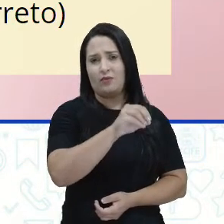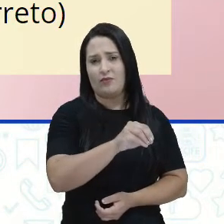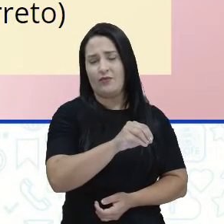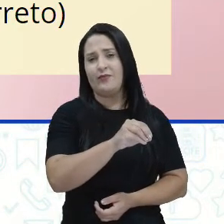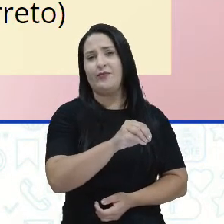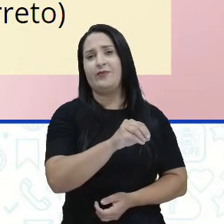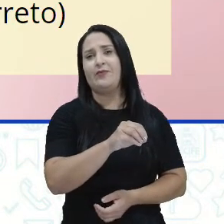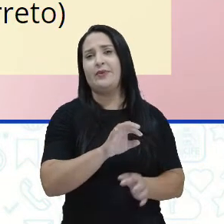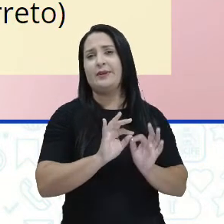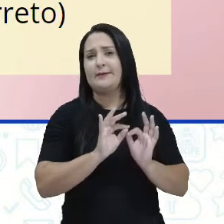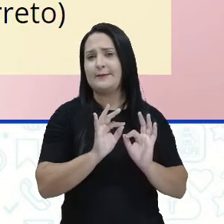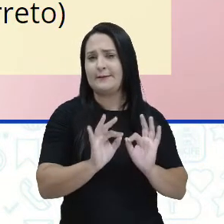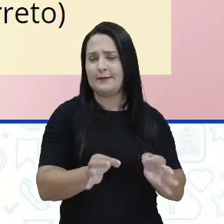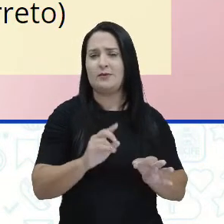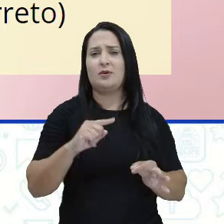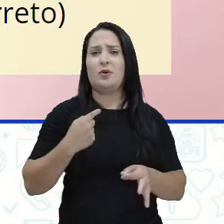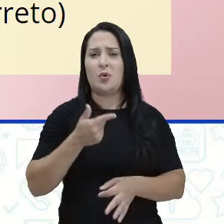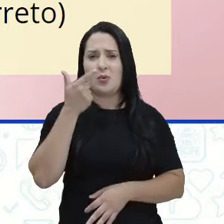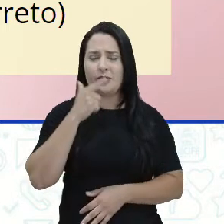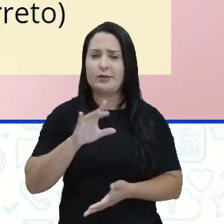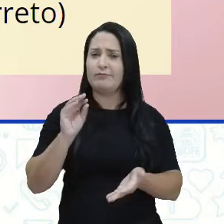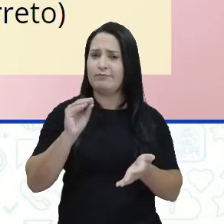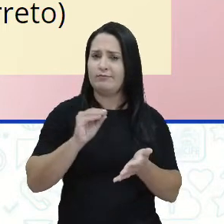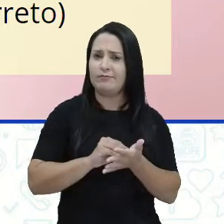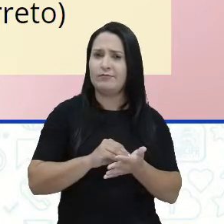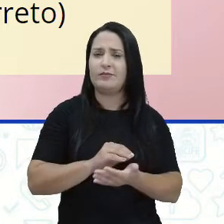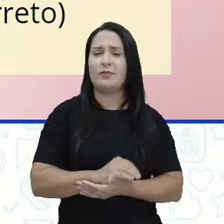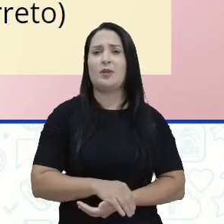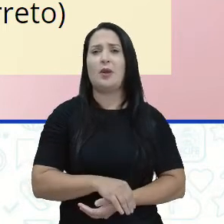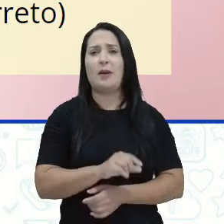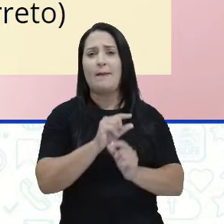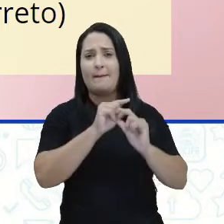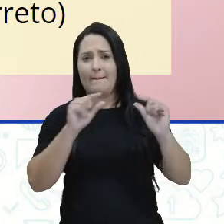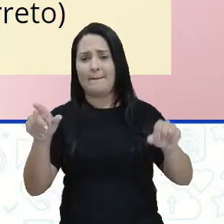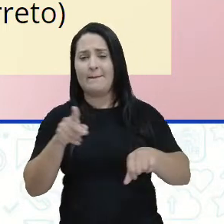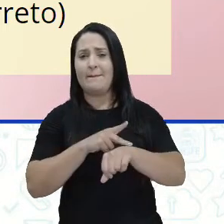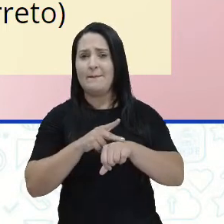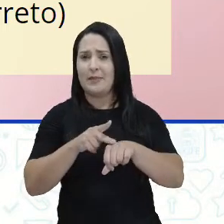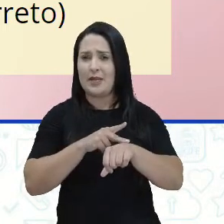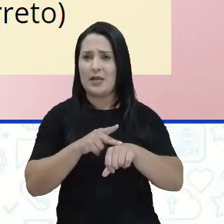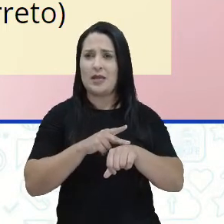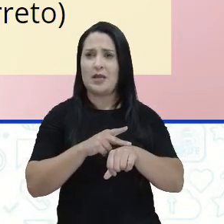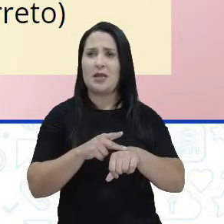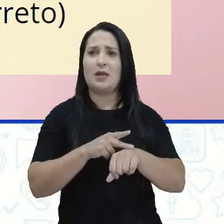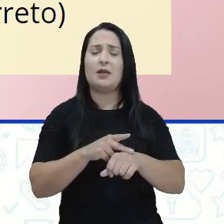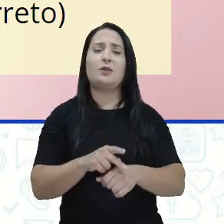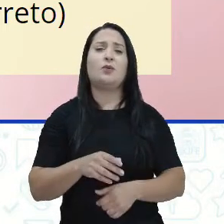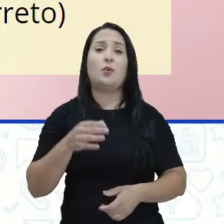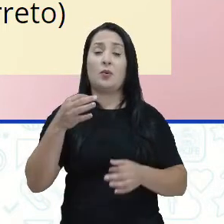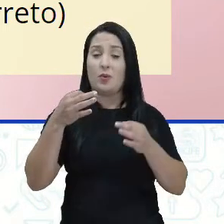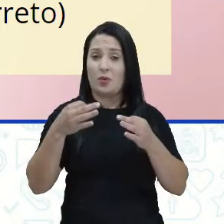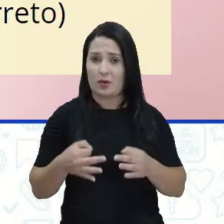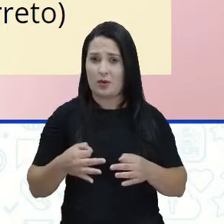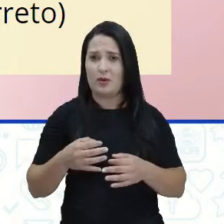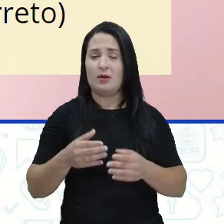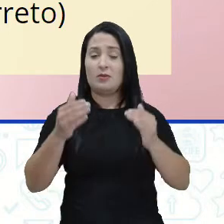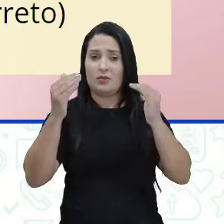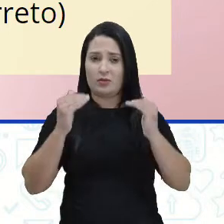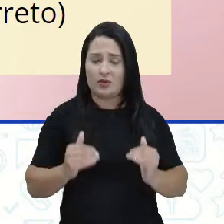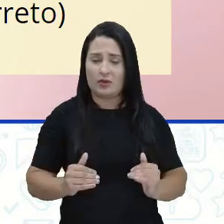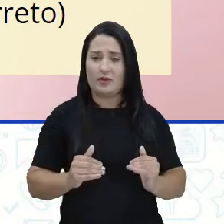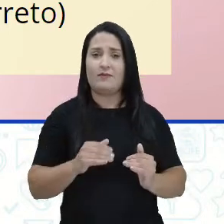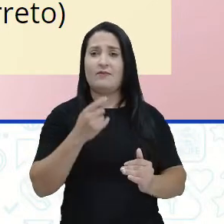fácil de aplicar. Em preto eu pus o exemplo correto, em vermelho o incorreto. Então, João saiu de casa